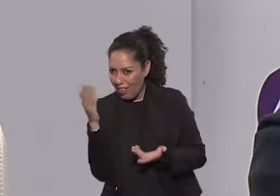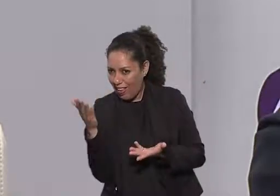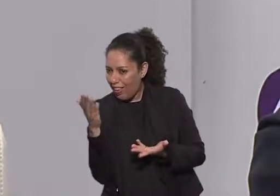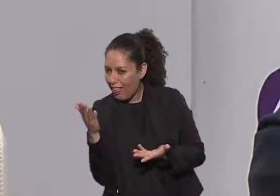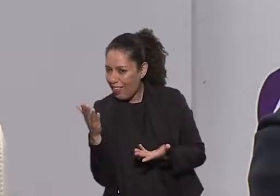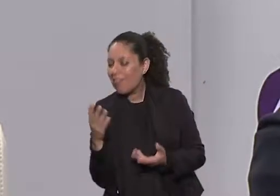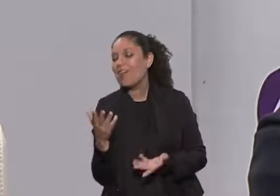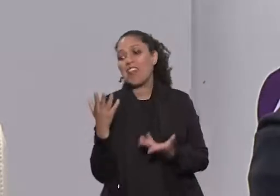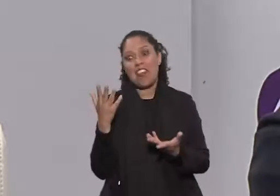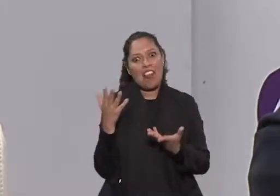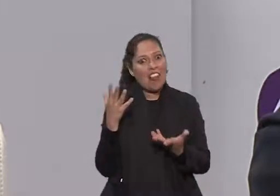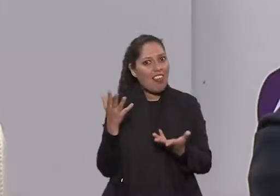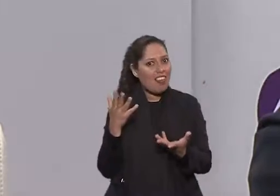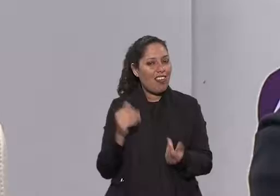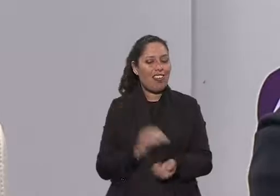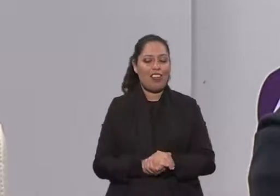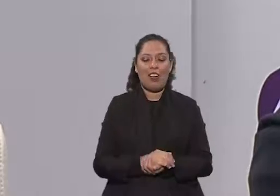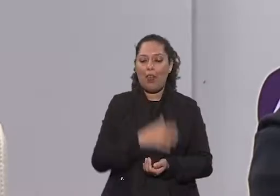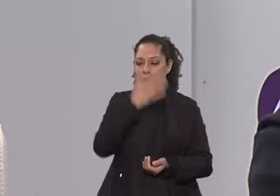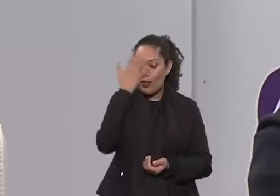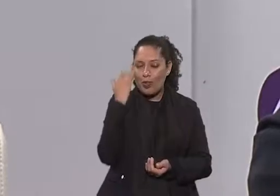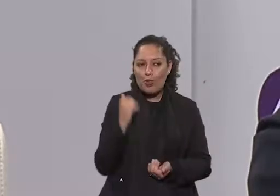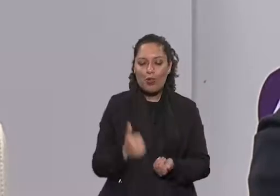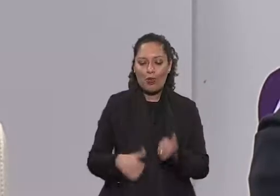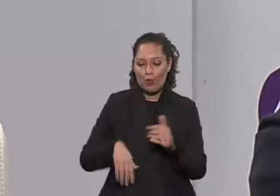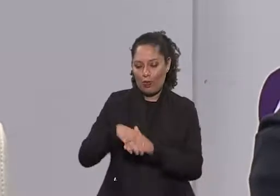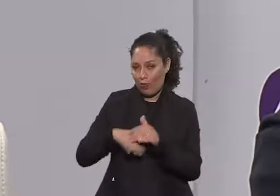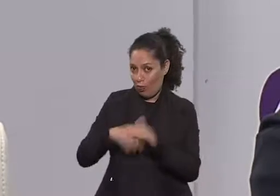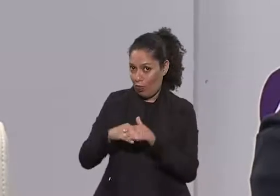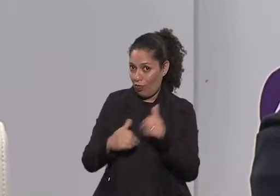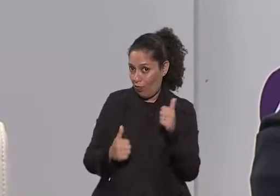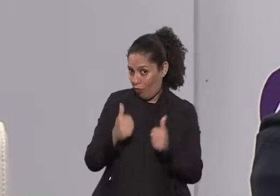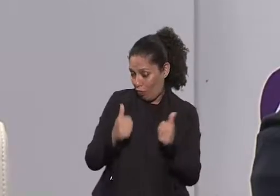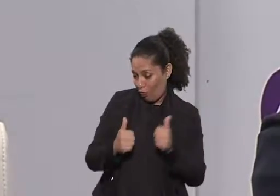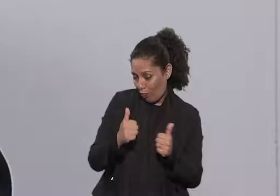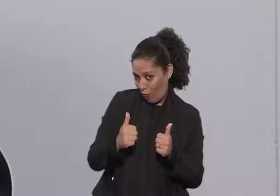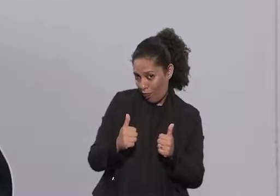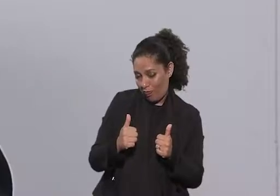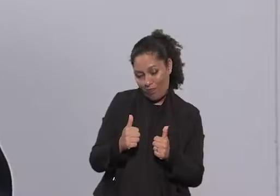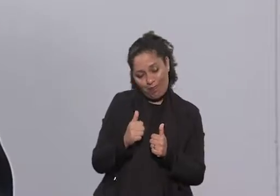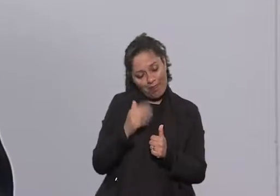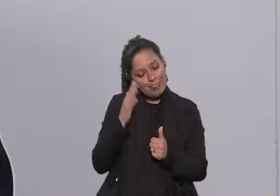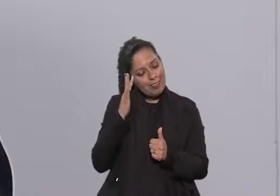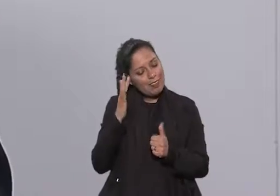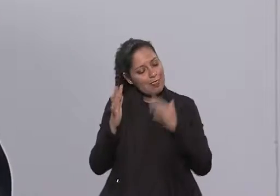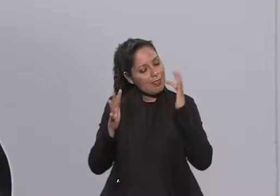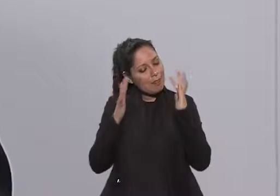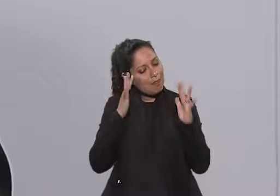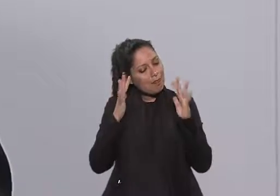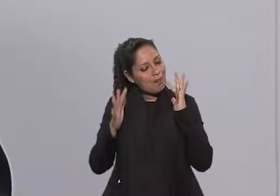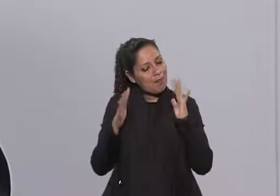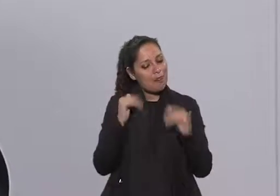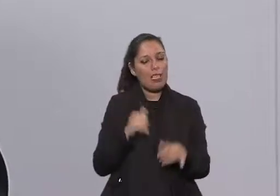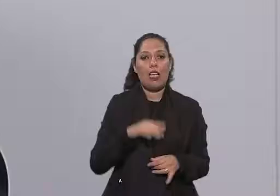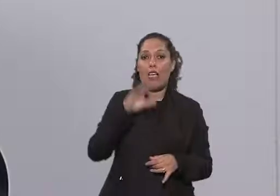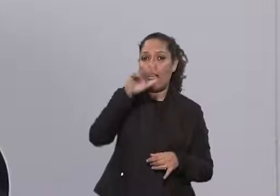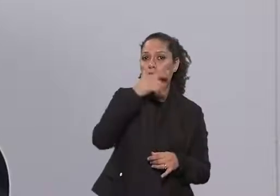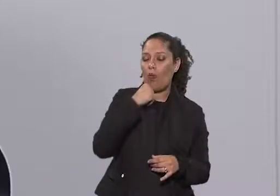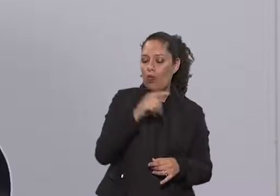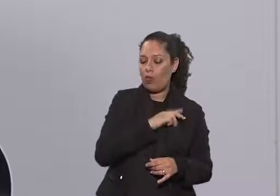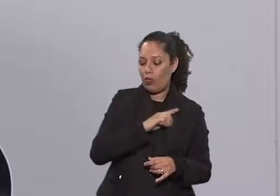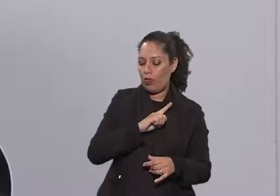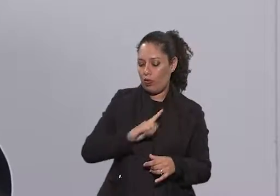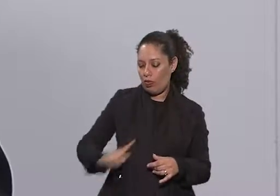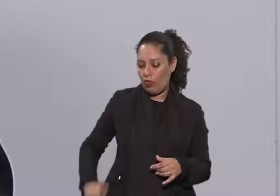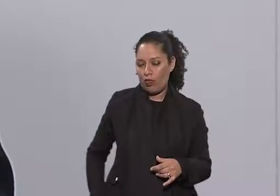acontecer que acho que todo mundo que joga bola ele não disse maracanã mas aí o importante é ter certeza